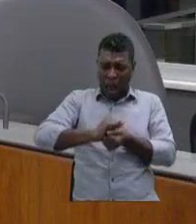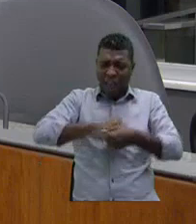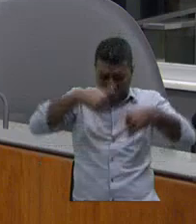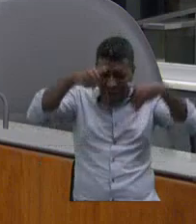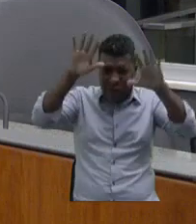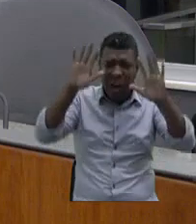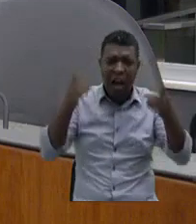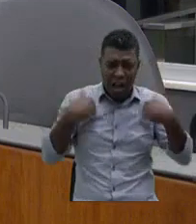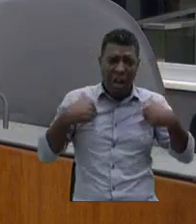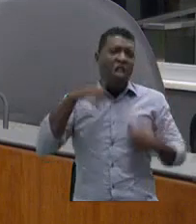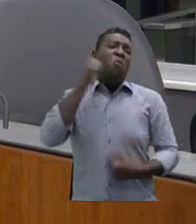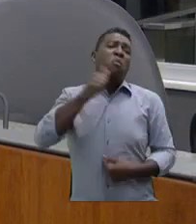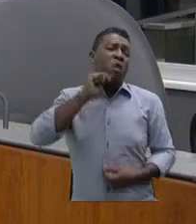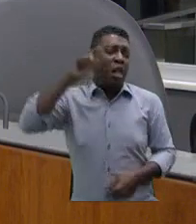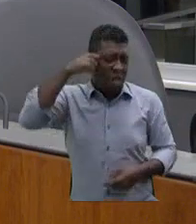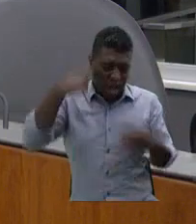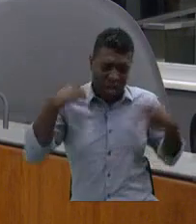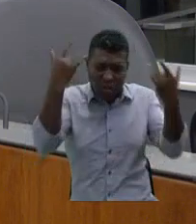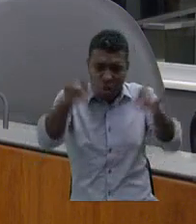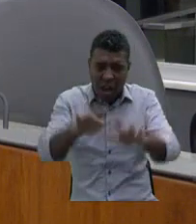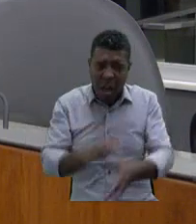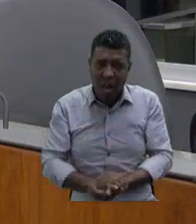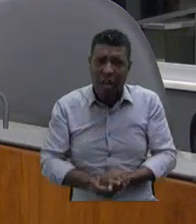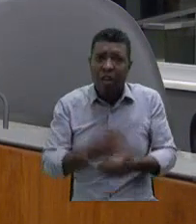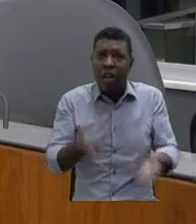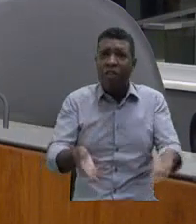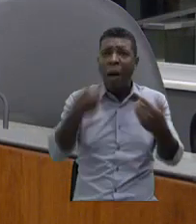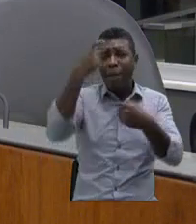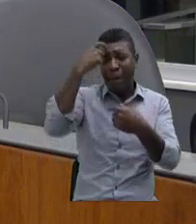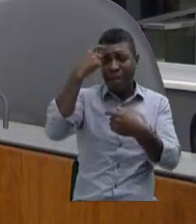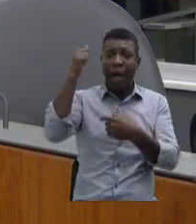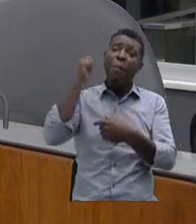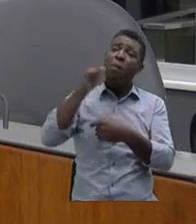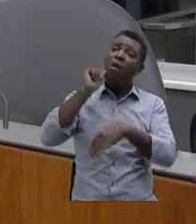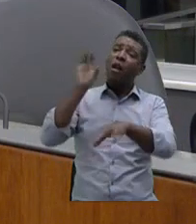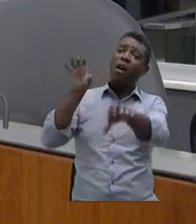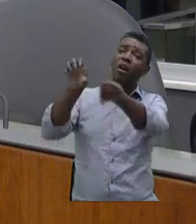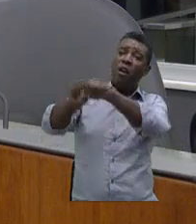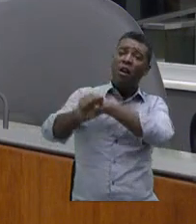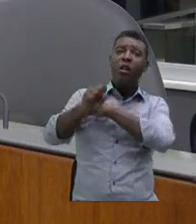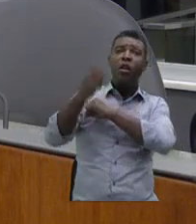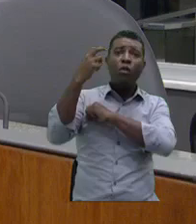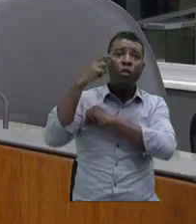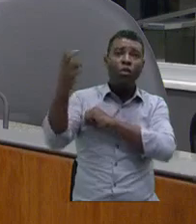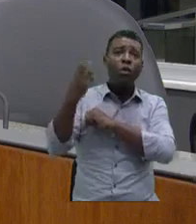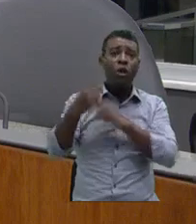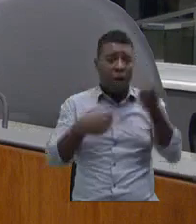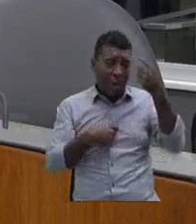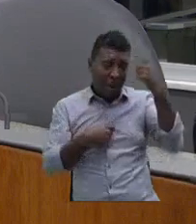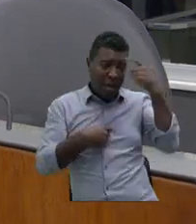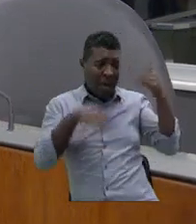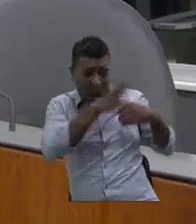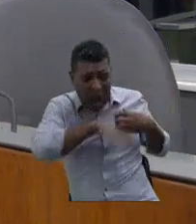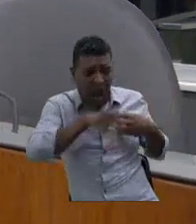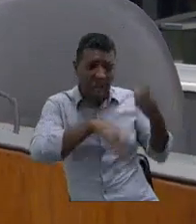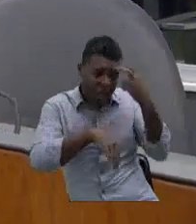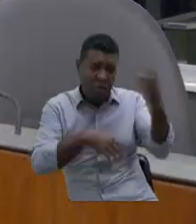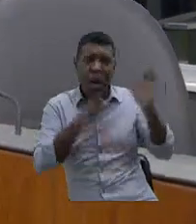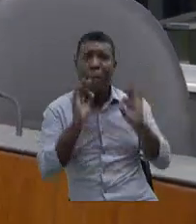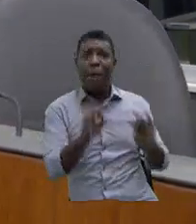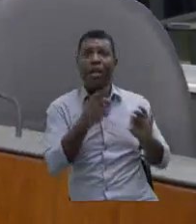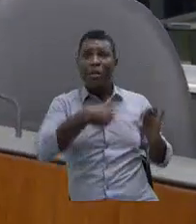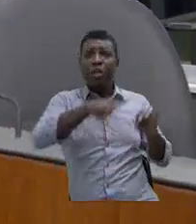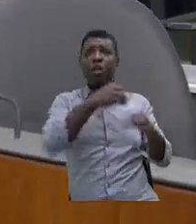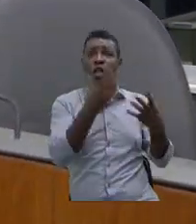pensar nas mulheres fazedoras de cultura e pensar uma formação específica no âmbito cultural. É isso que a gente precisa. É para a